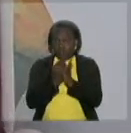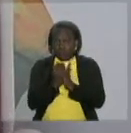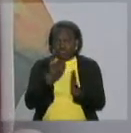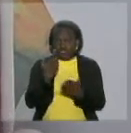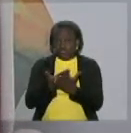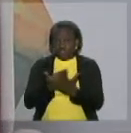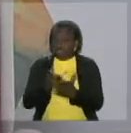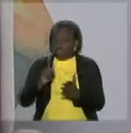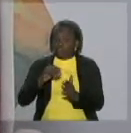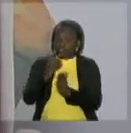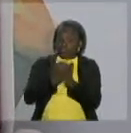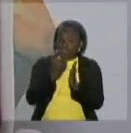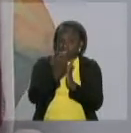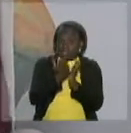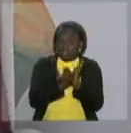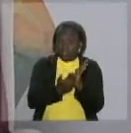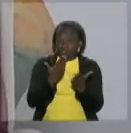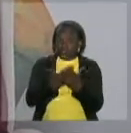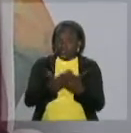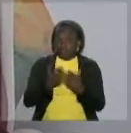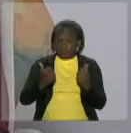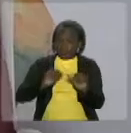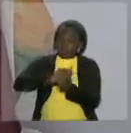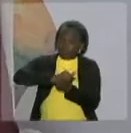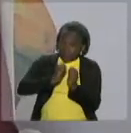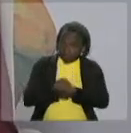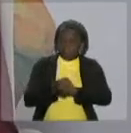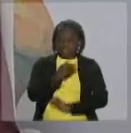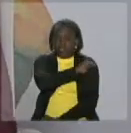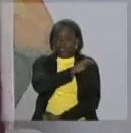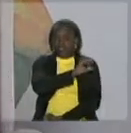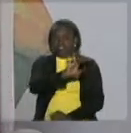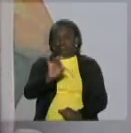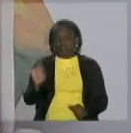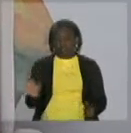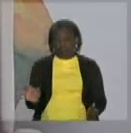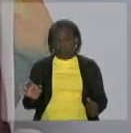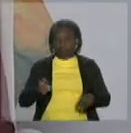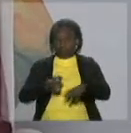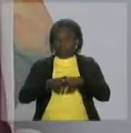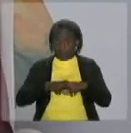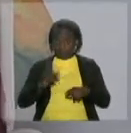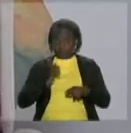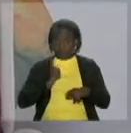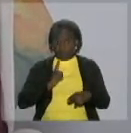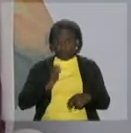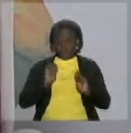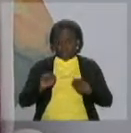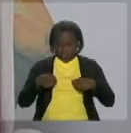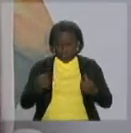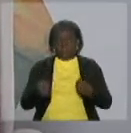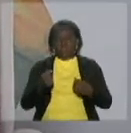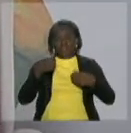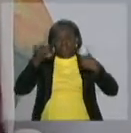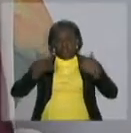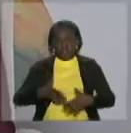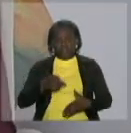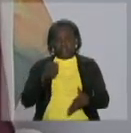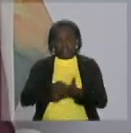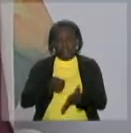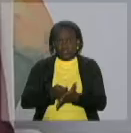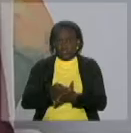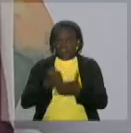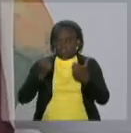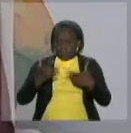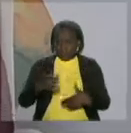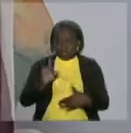ao currículo da escola. É o currículo da escola que tem que se adaptar a cada aluno. Por isso que a gente tem insistido em dizer que a gente não